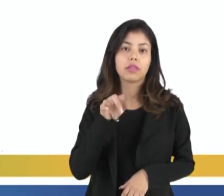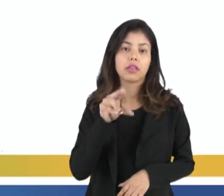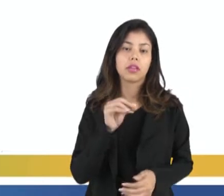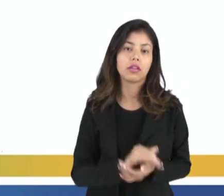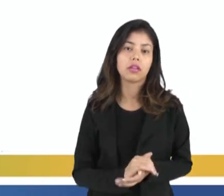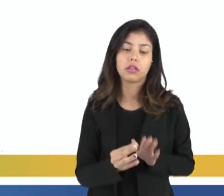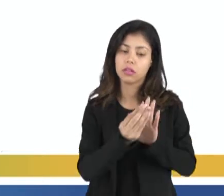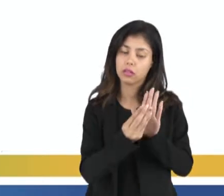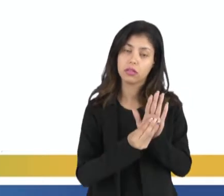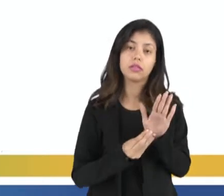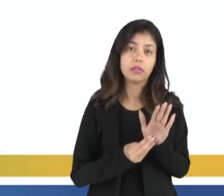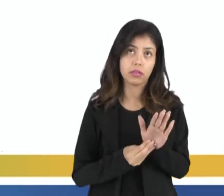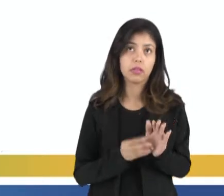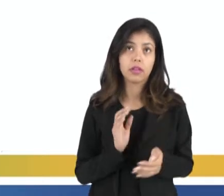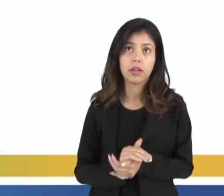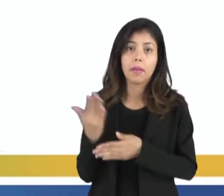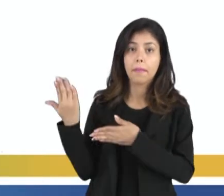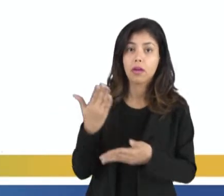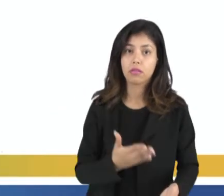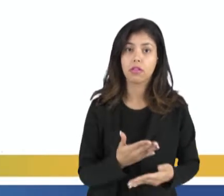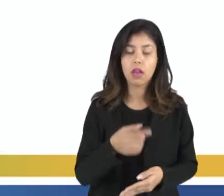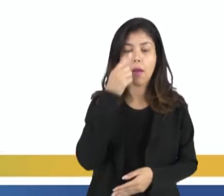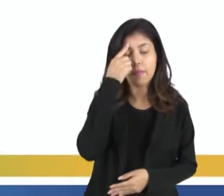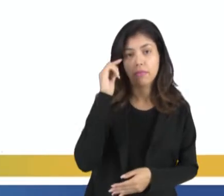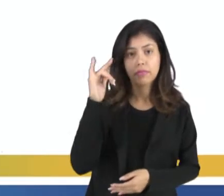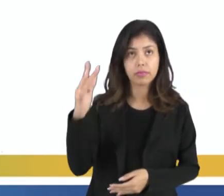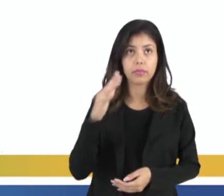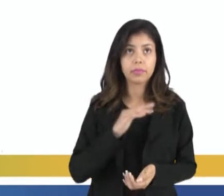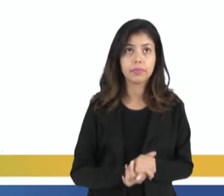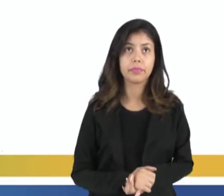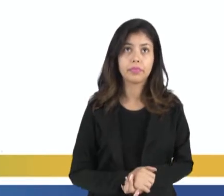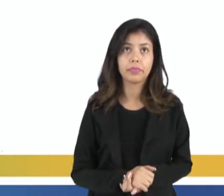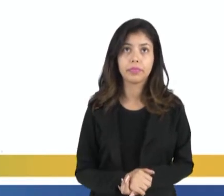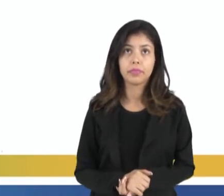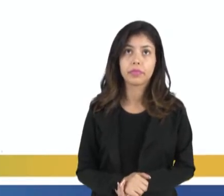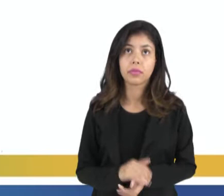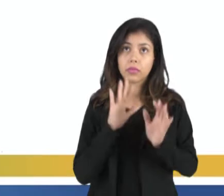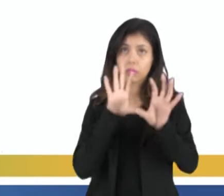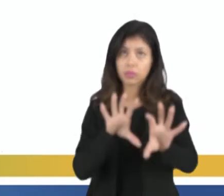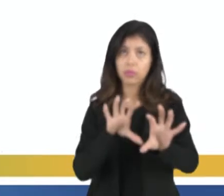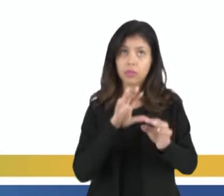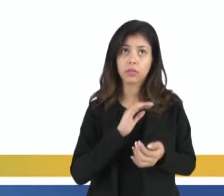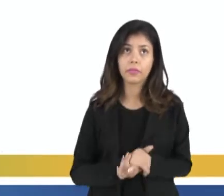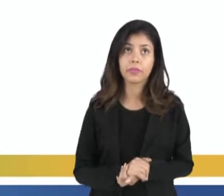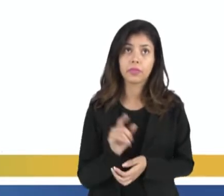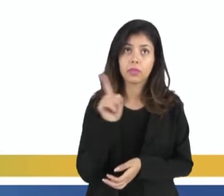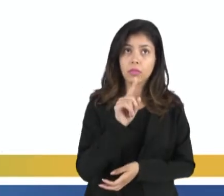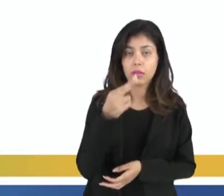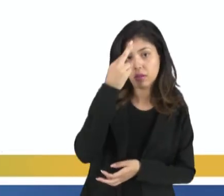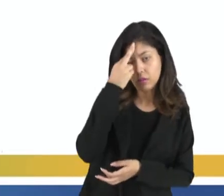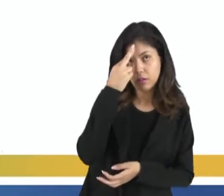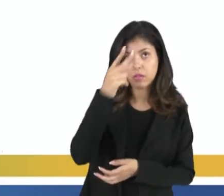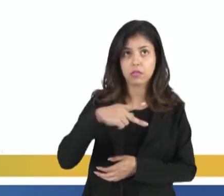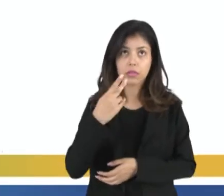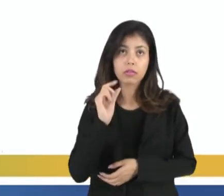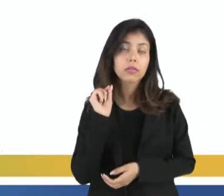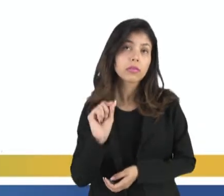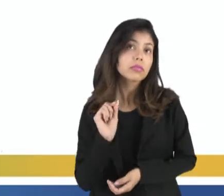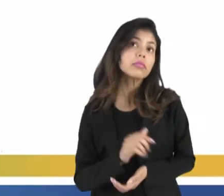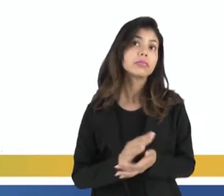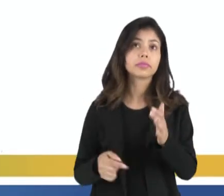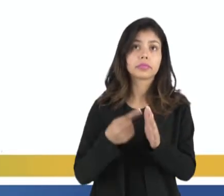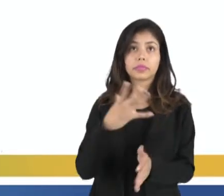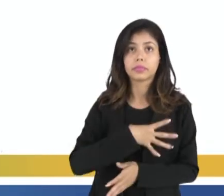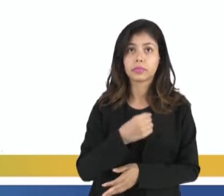aqueles motivos, vai partir para a narrativa ficcional, imaginária. Daí, não é sem razão dizer-se que